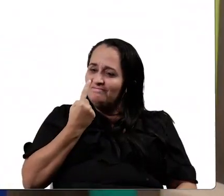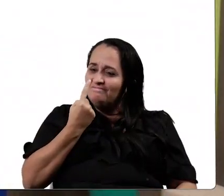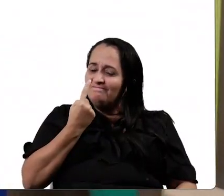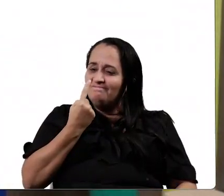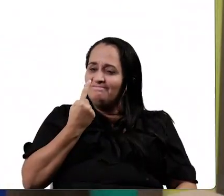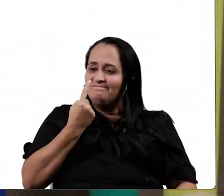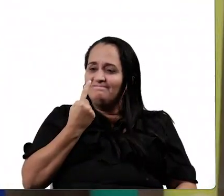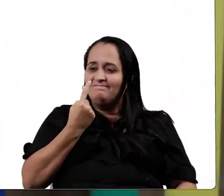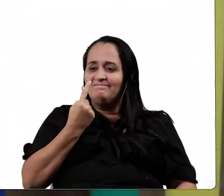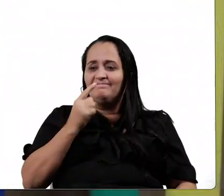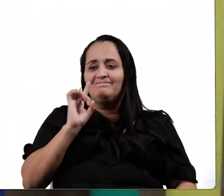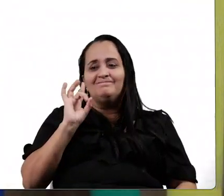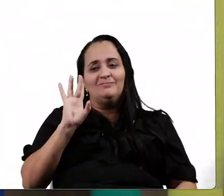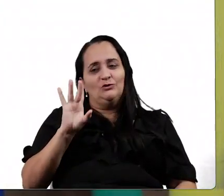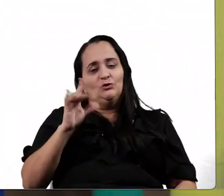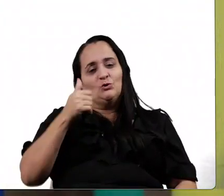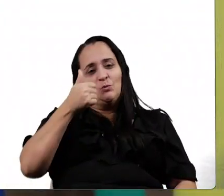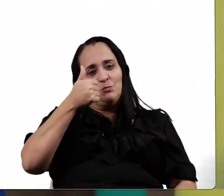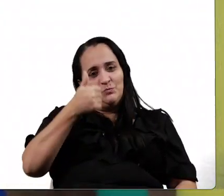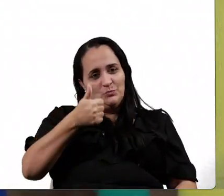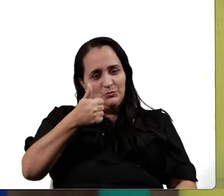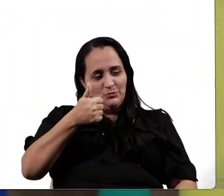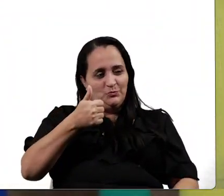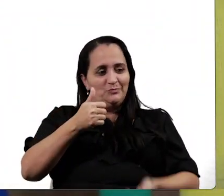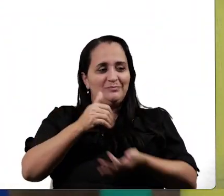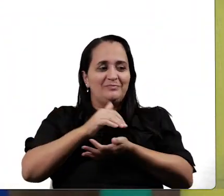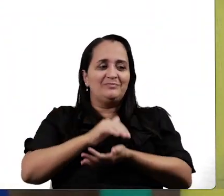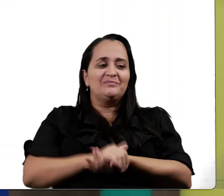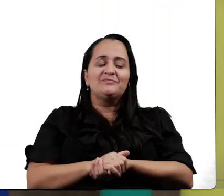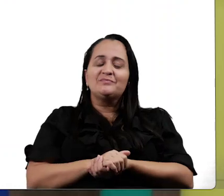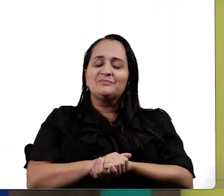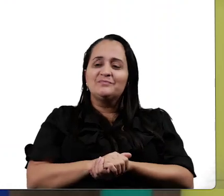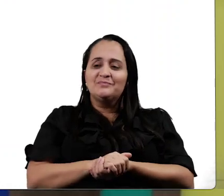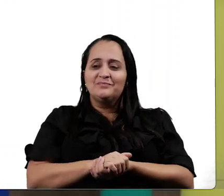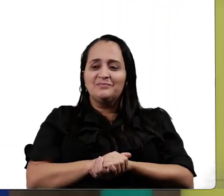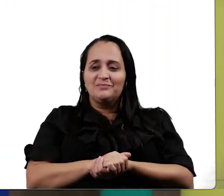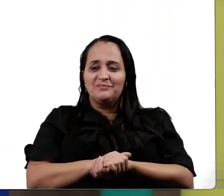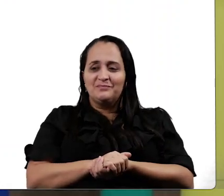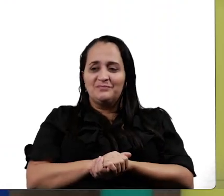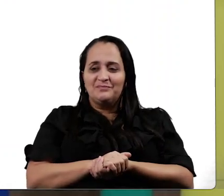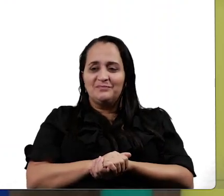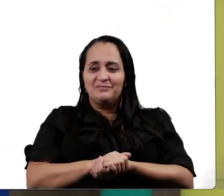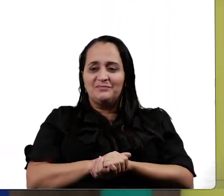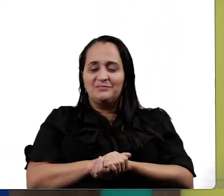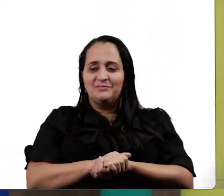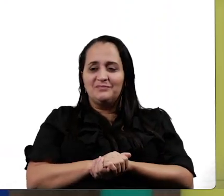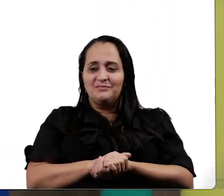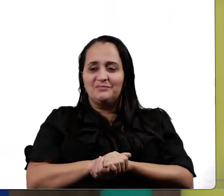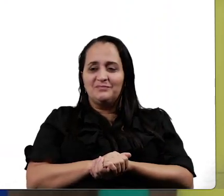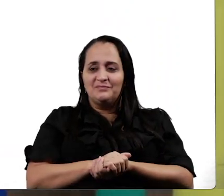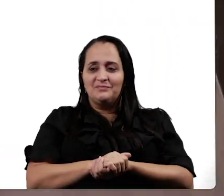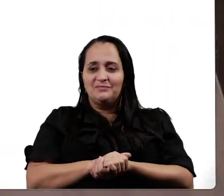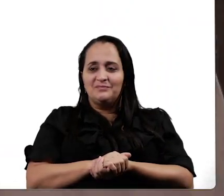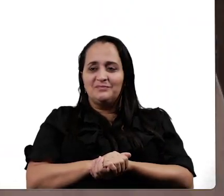nessa primeira jogada eu fiz um ponto certo vamos